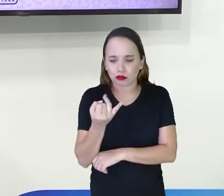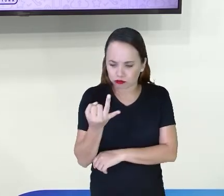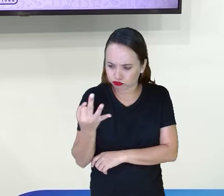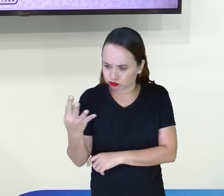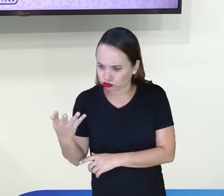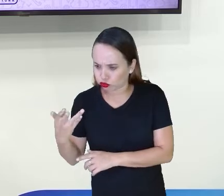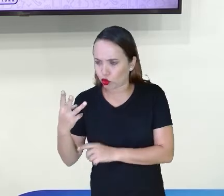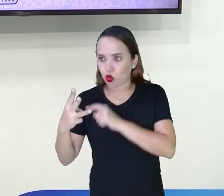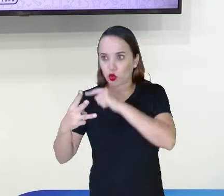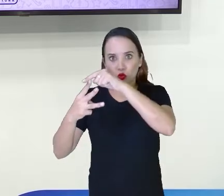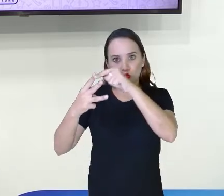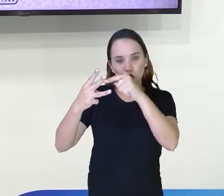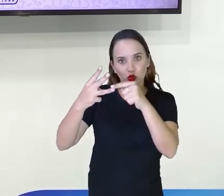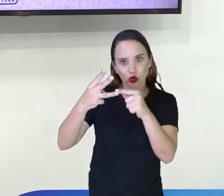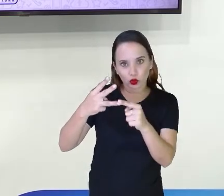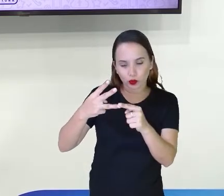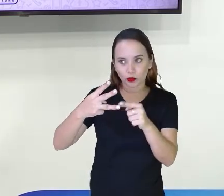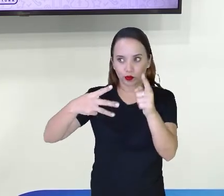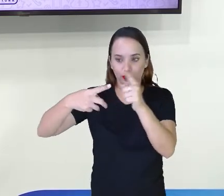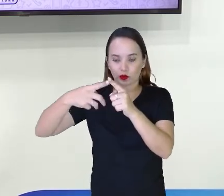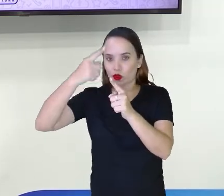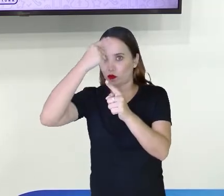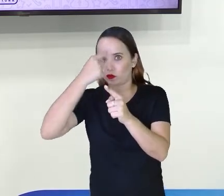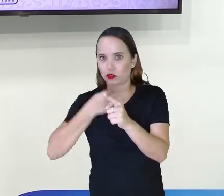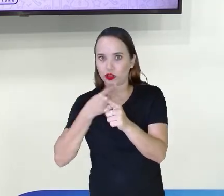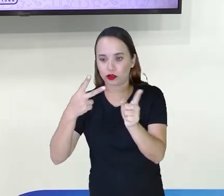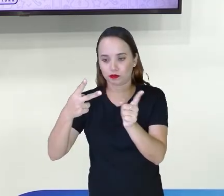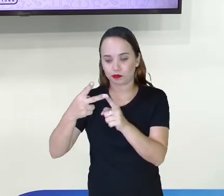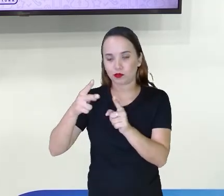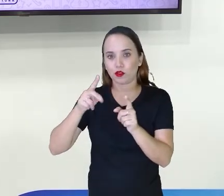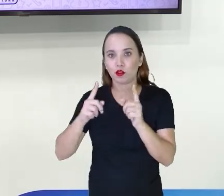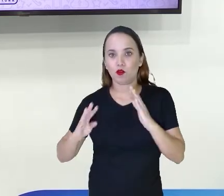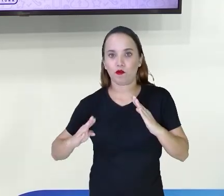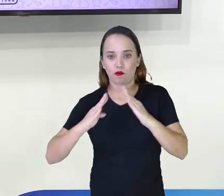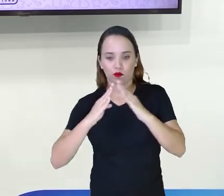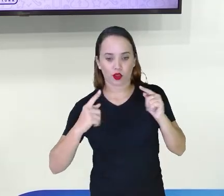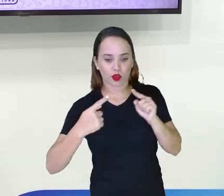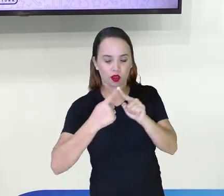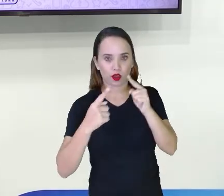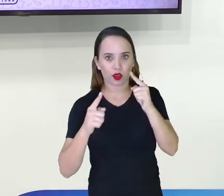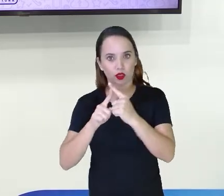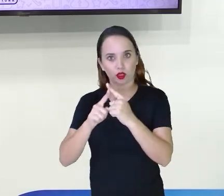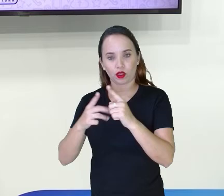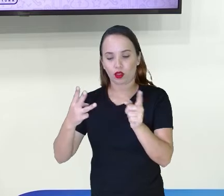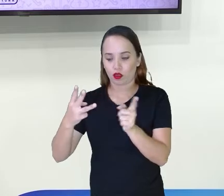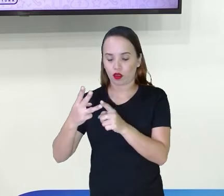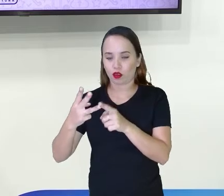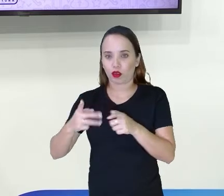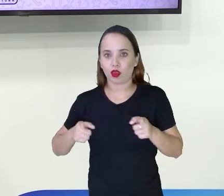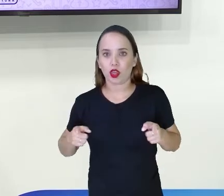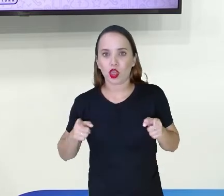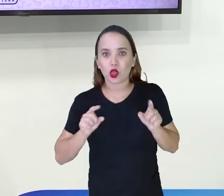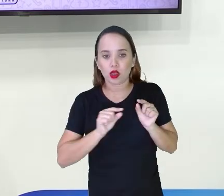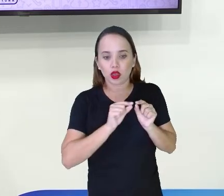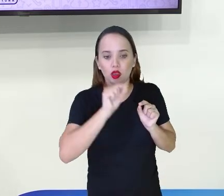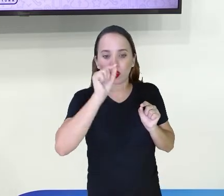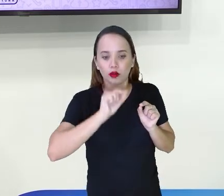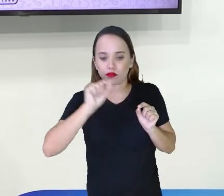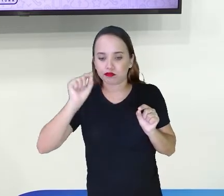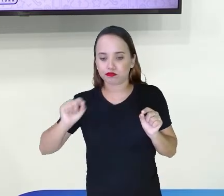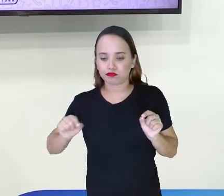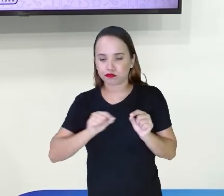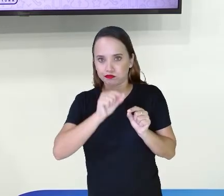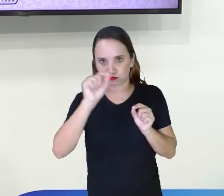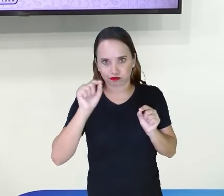minha pirâmide: face, vértice e aresta. Você sabendo o que é cada um,